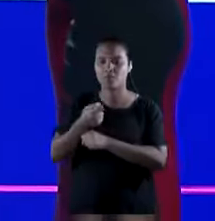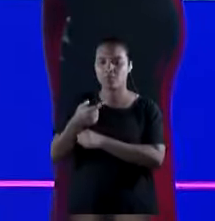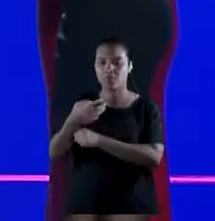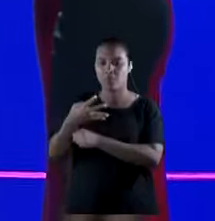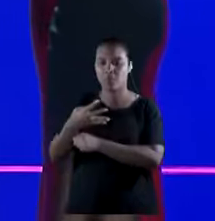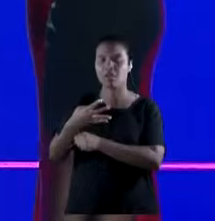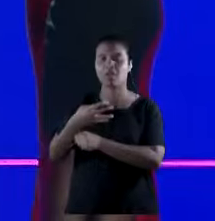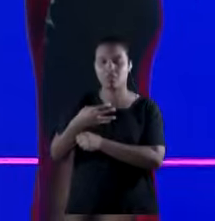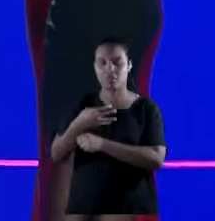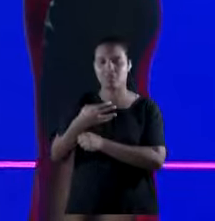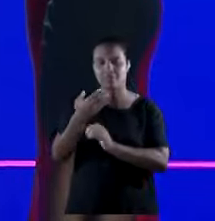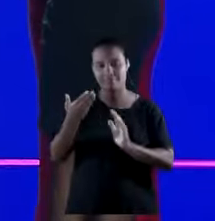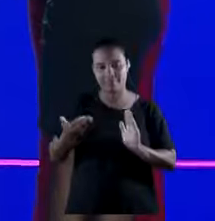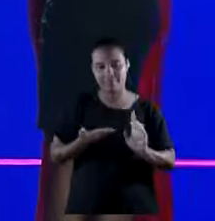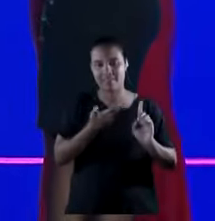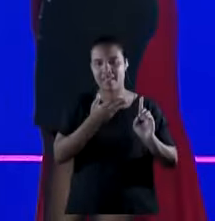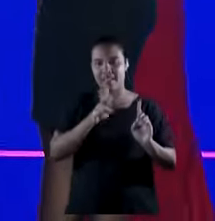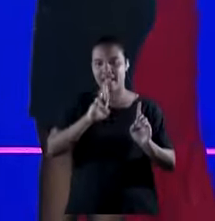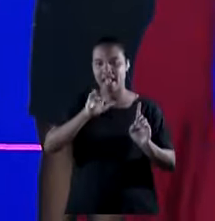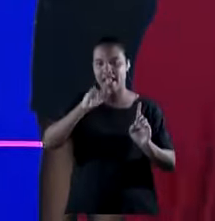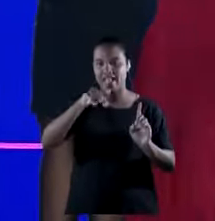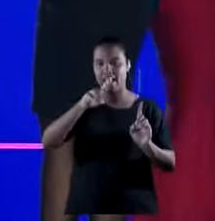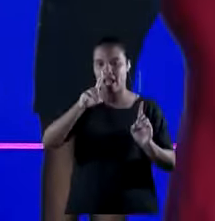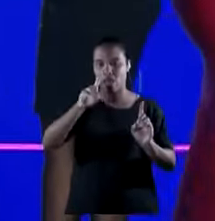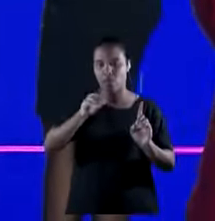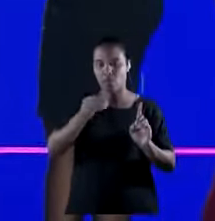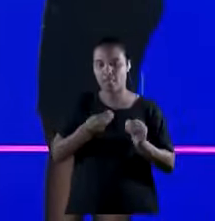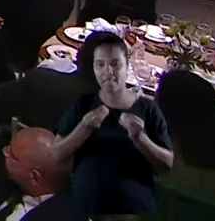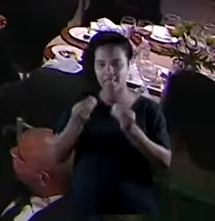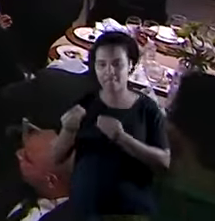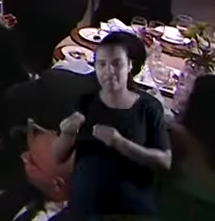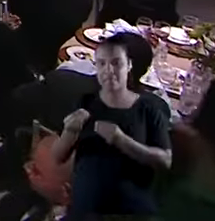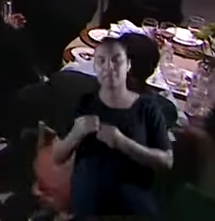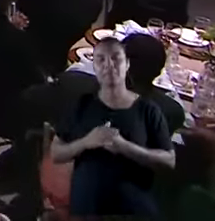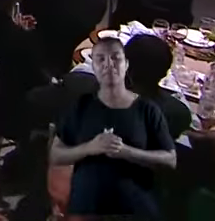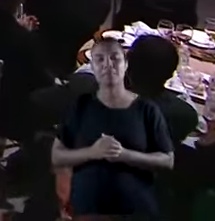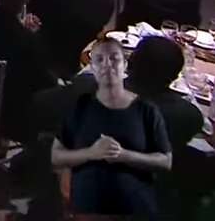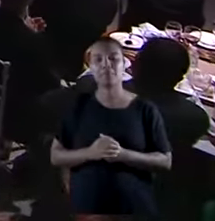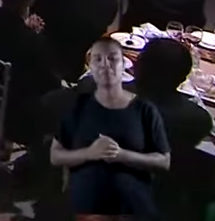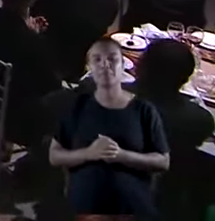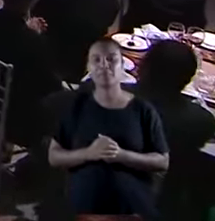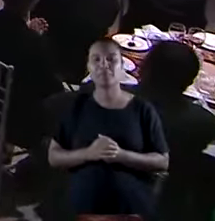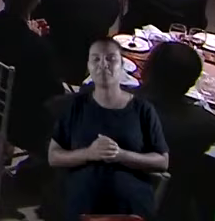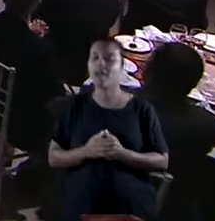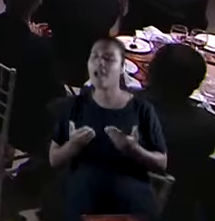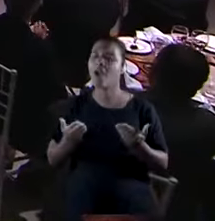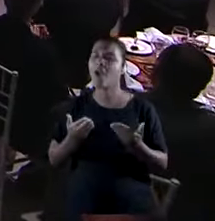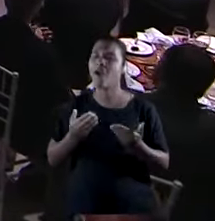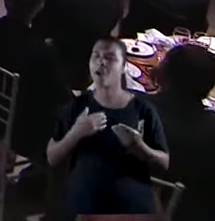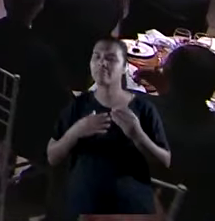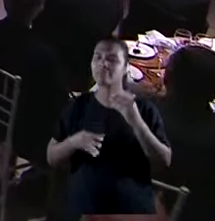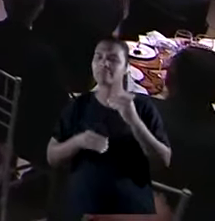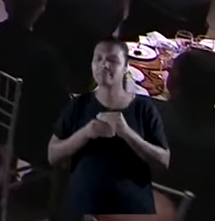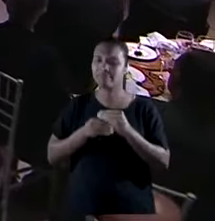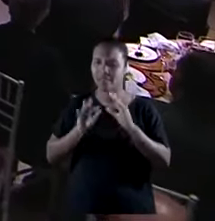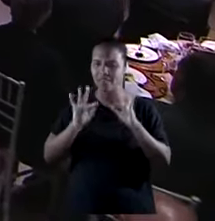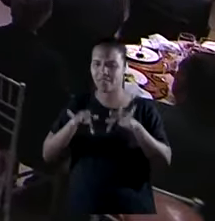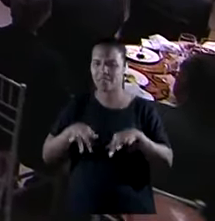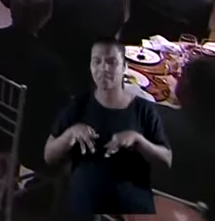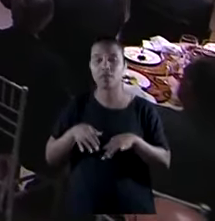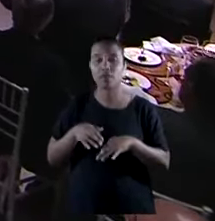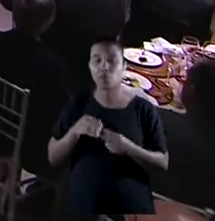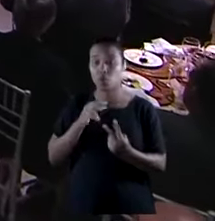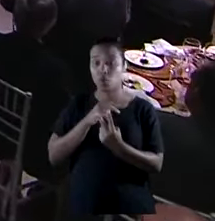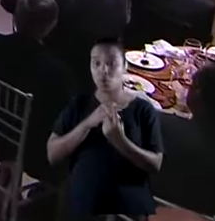Bastos. Muito obrigado. Palmas para Milton Neves. E você falou da minha memória, só prometo encerrar. Os dois maiores times